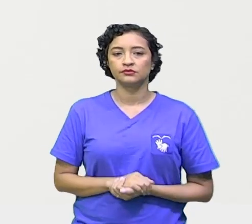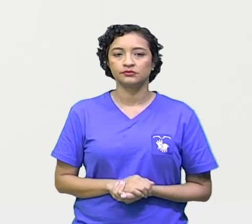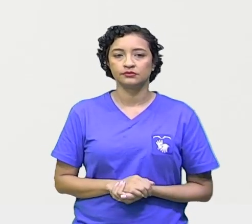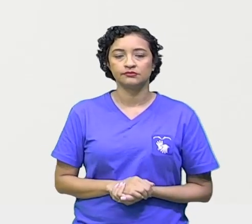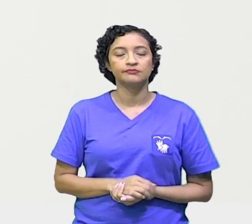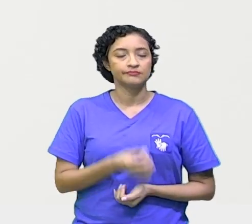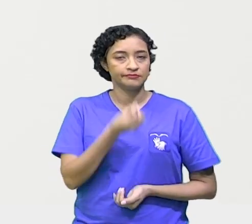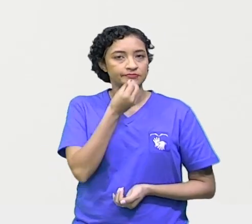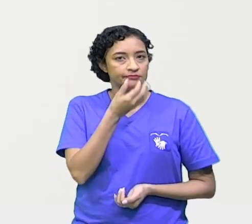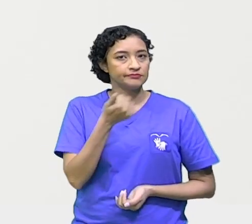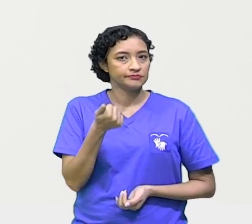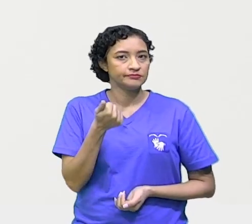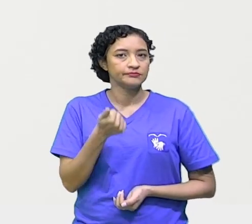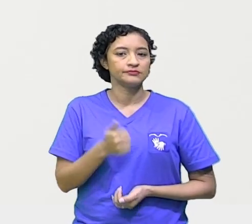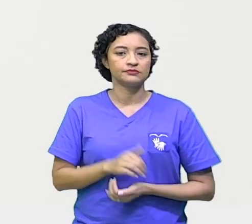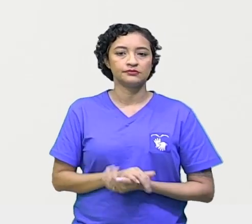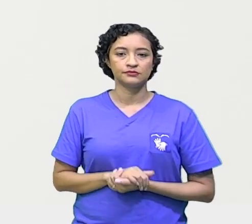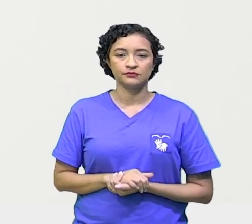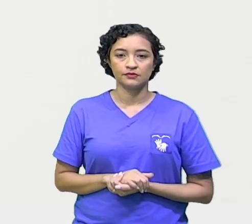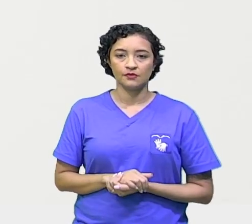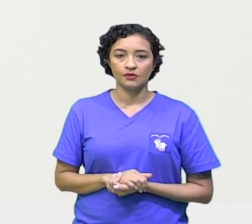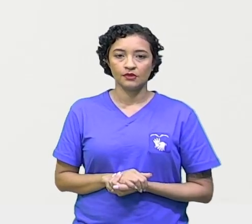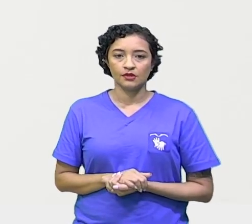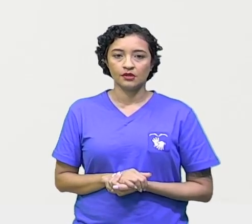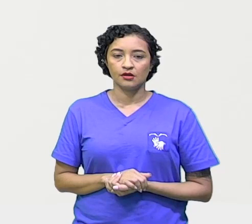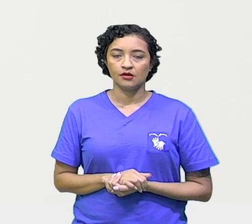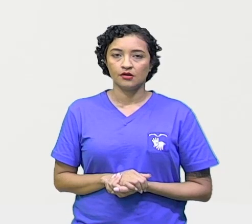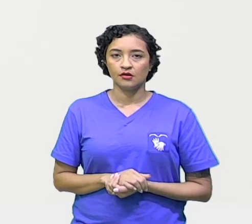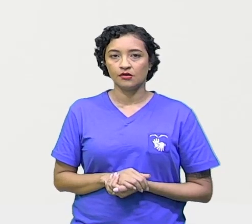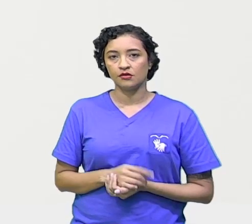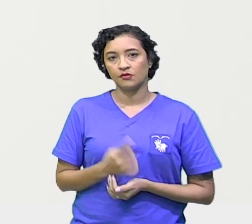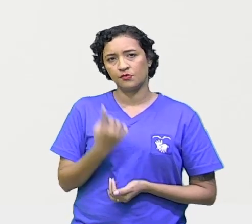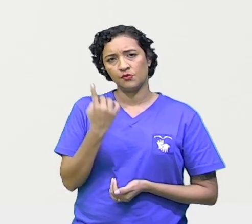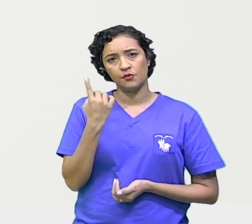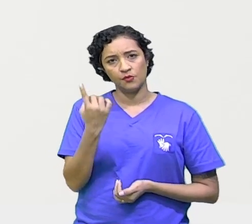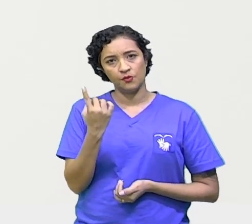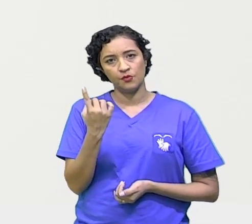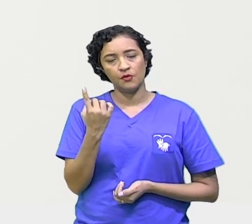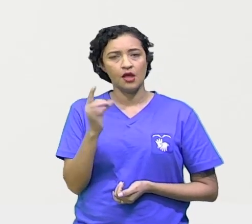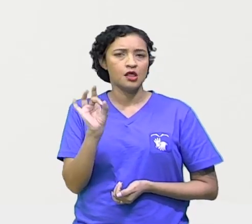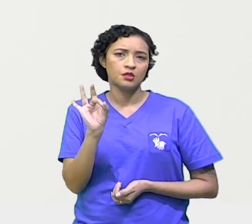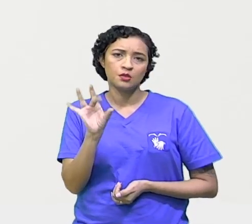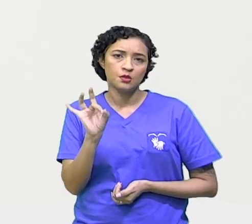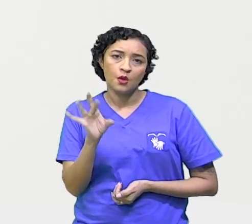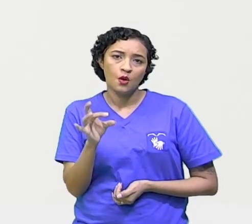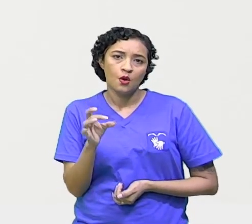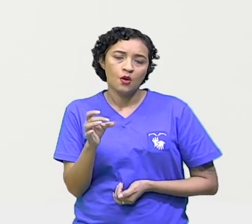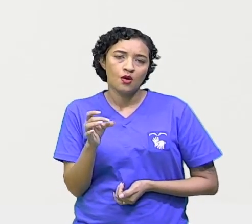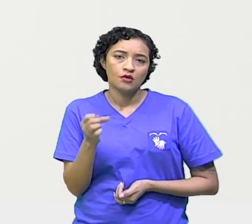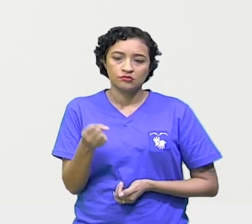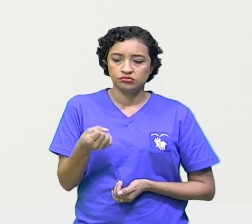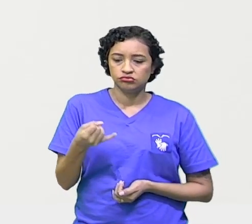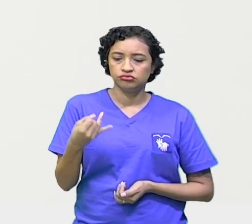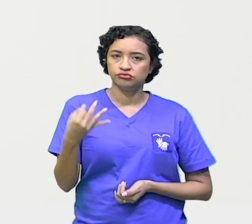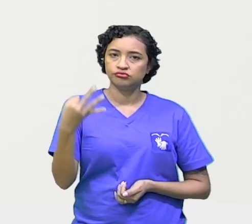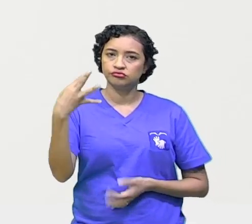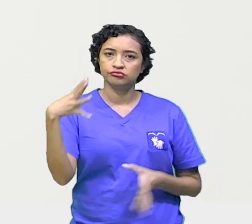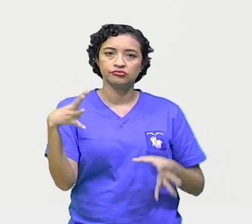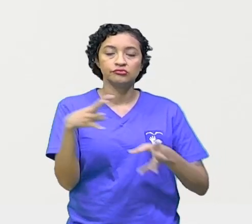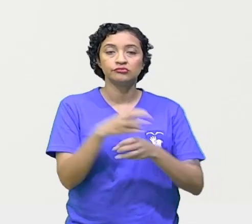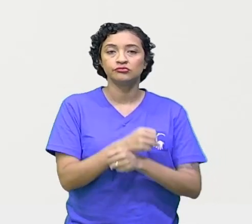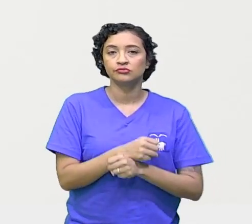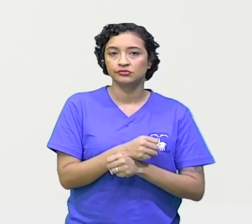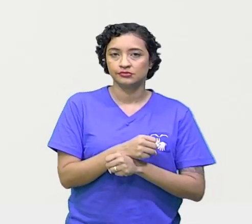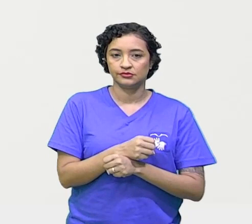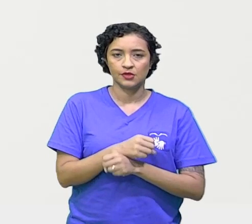Muito bem. Vamos fazer o seguinte. Como é o lado 1, basta você fazer a contagem. Lembra que eu falei? Como é tudo 1